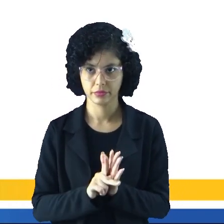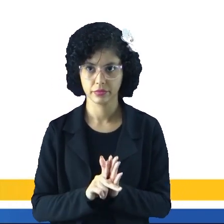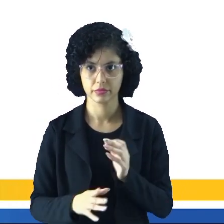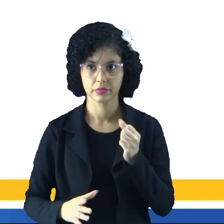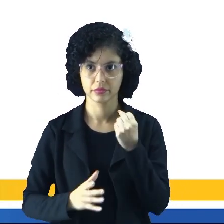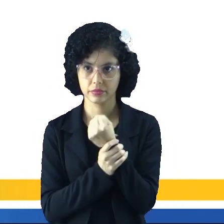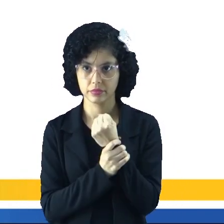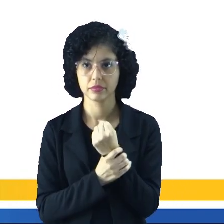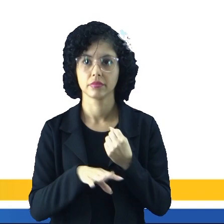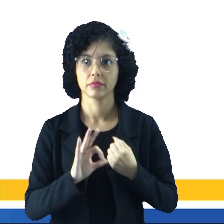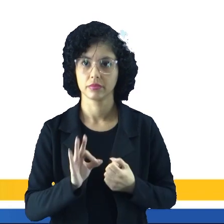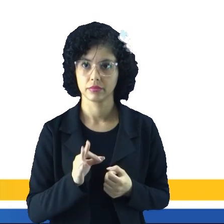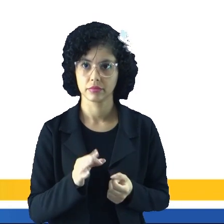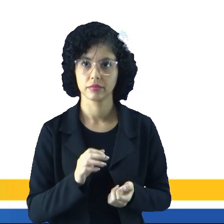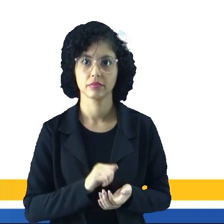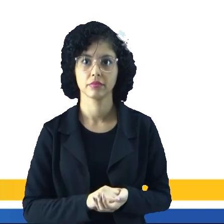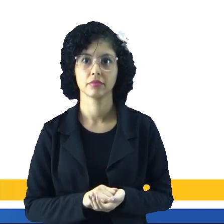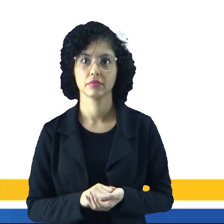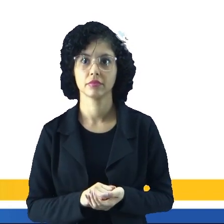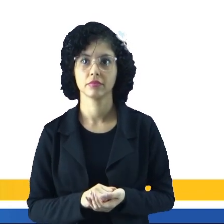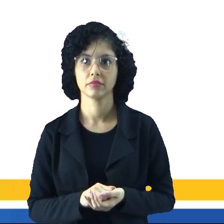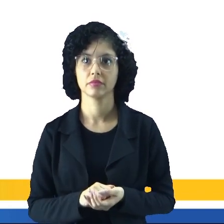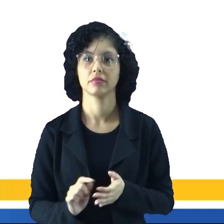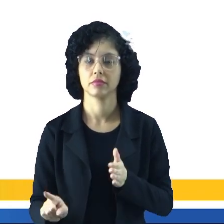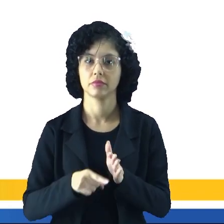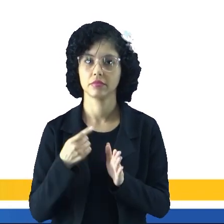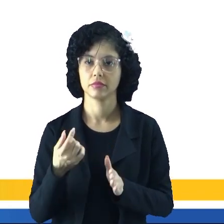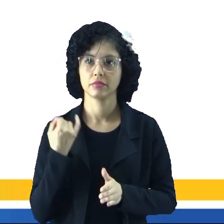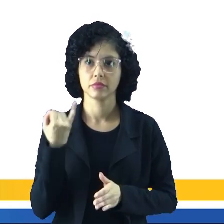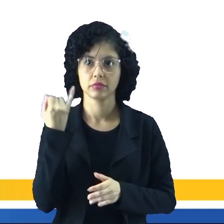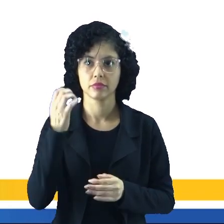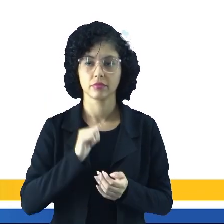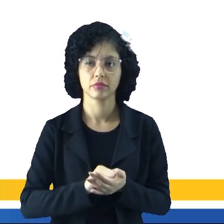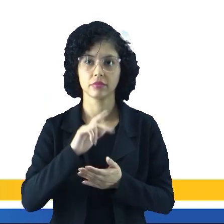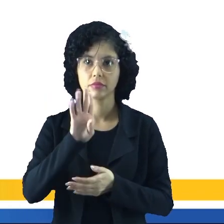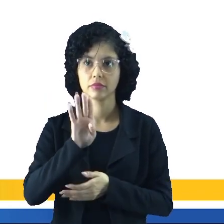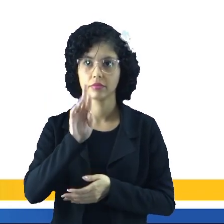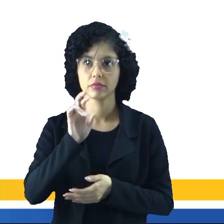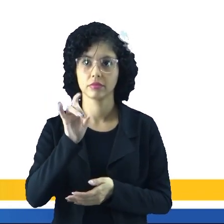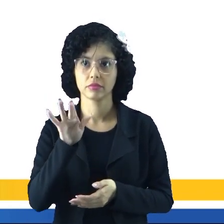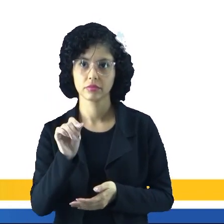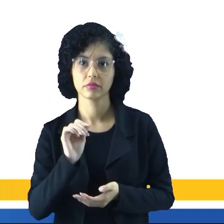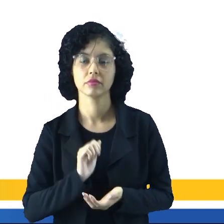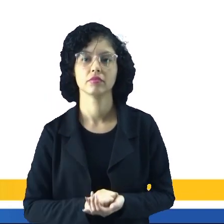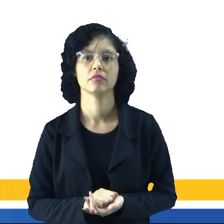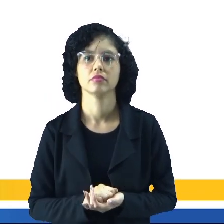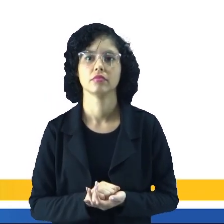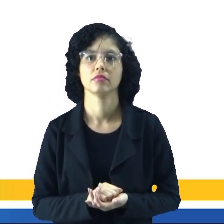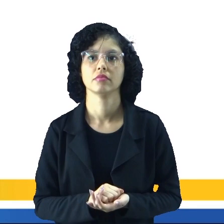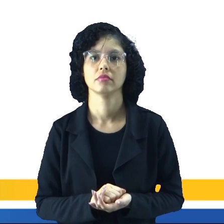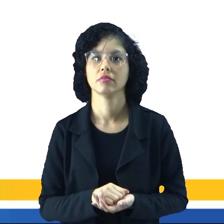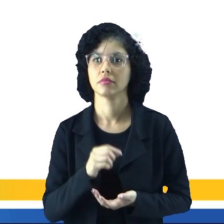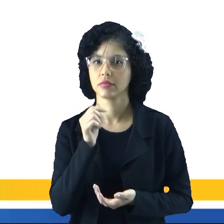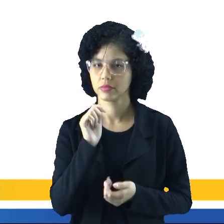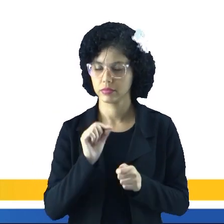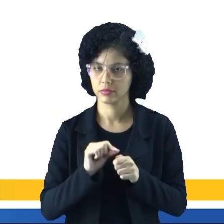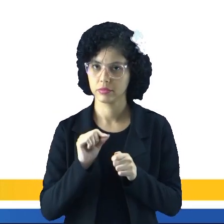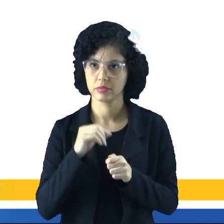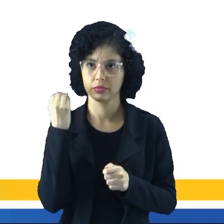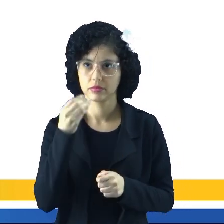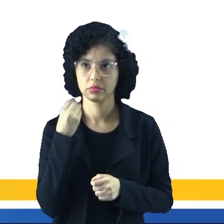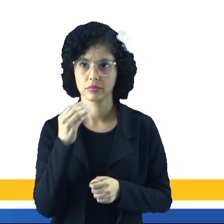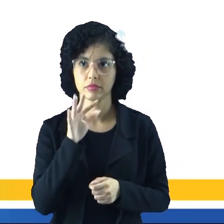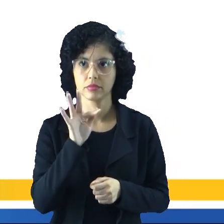da proteção, certo? O motivo é esse, é o princípio da blindagem eletrostática. Quem fez esse experimento